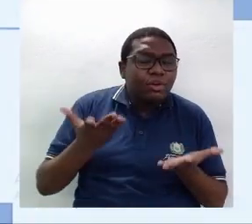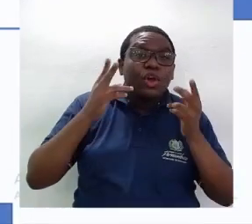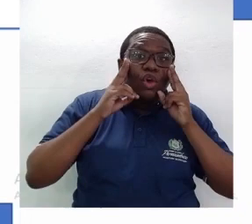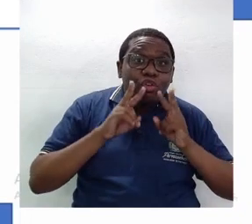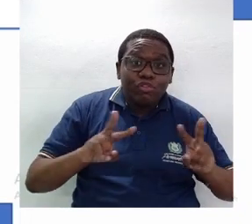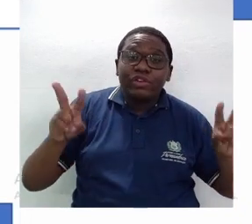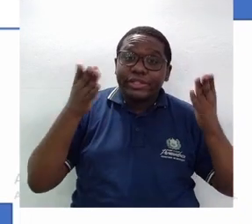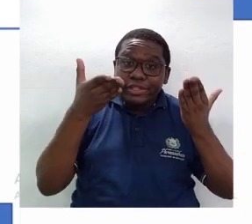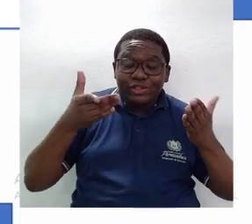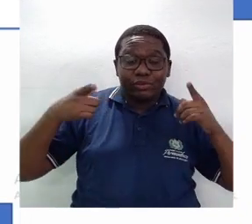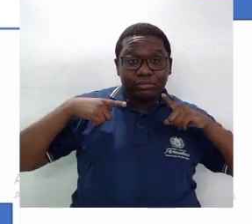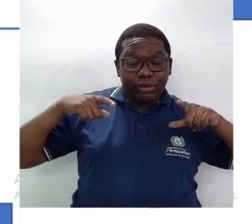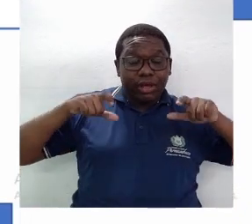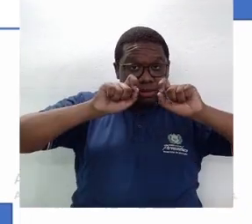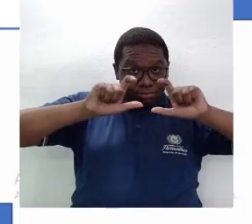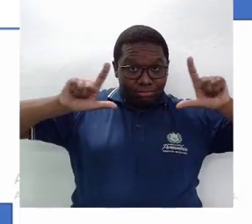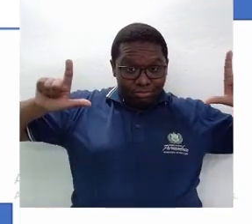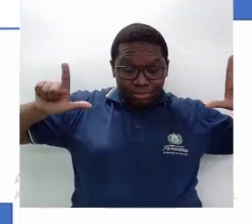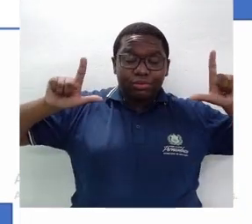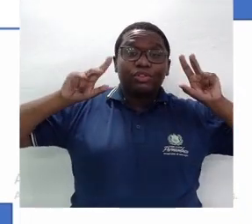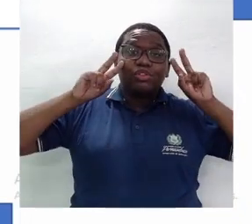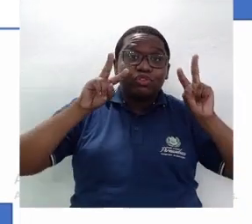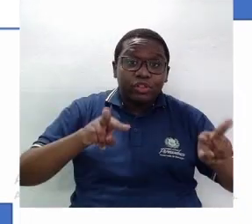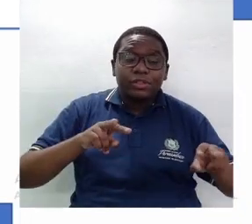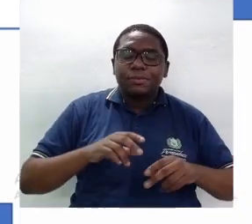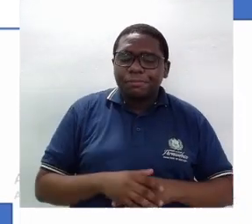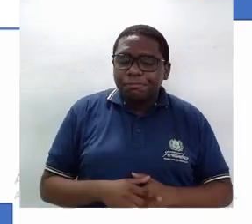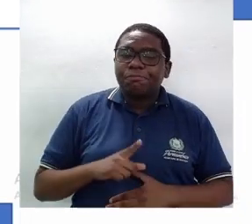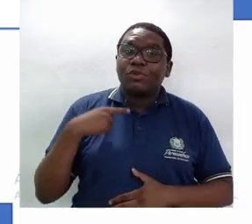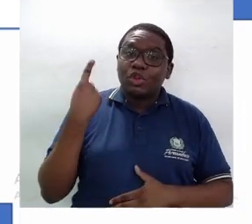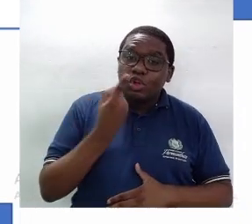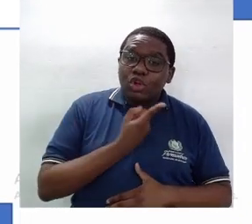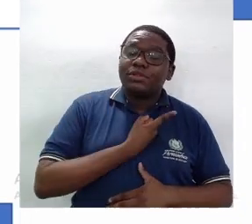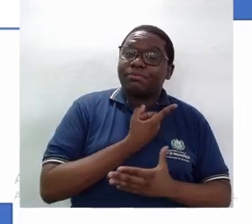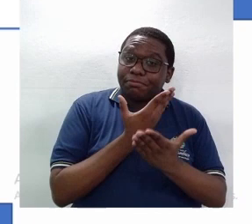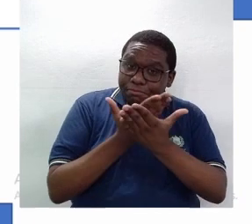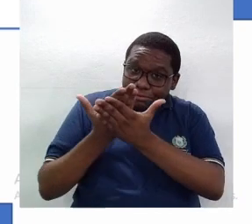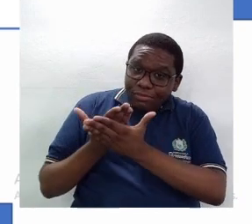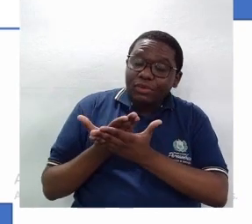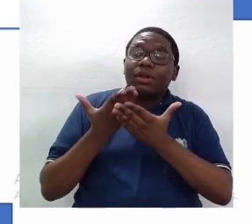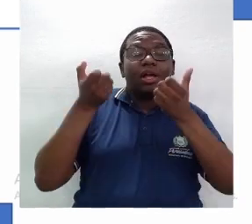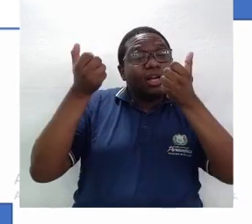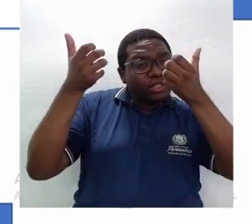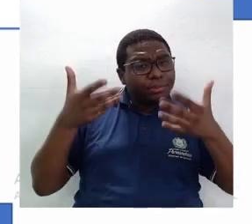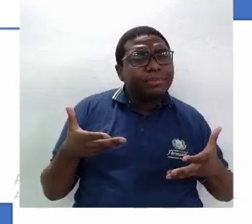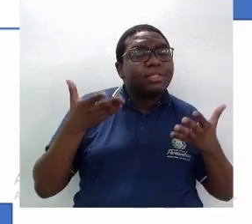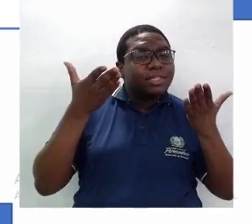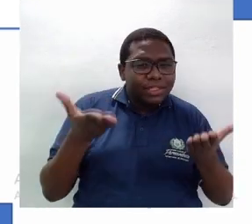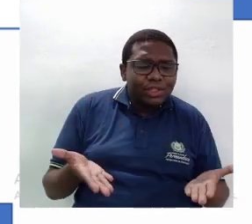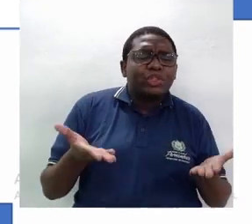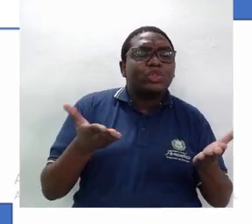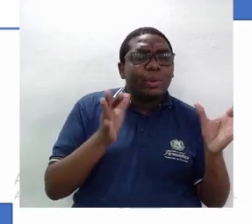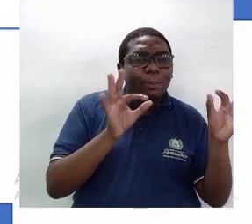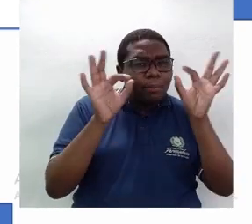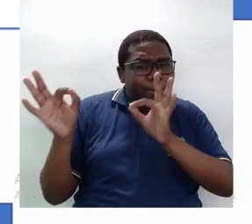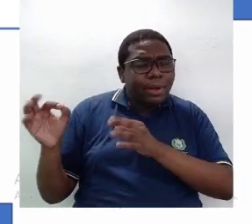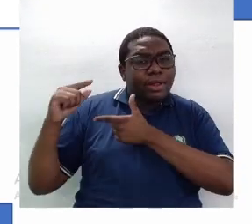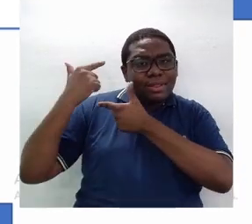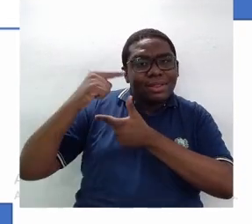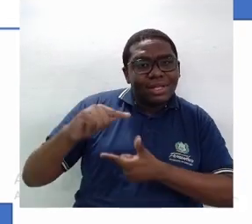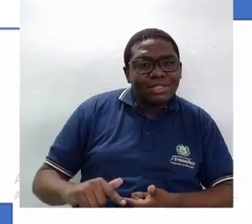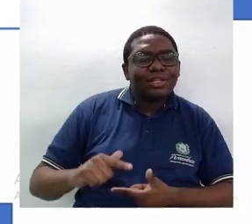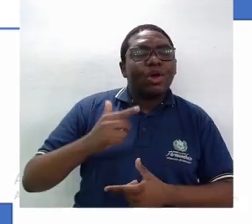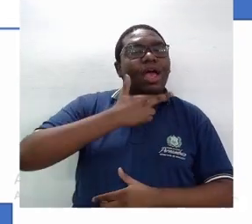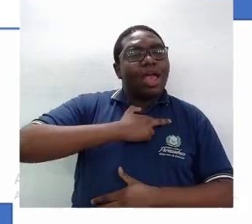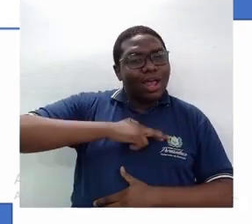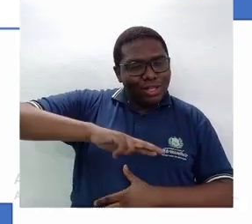nós temos a seguinte questão. Vejam só, a nossa série, ela fala justamente sobre as tradições religiosas